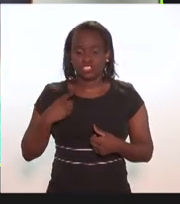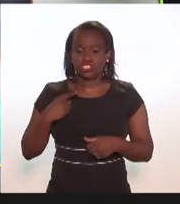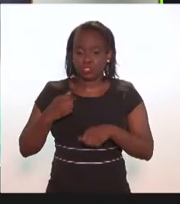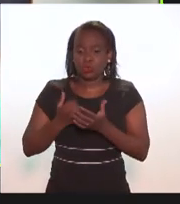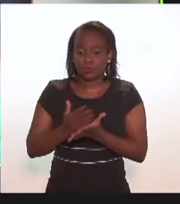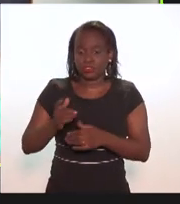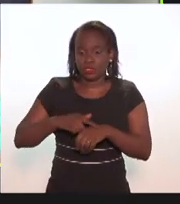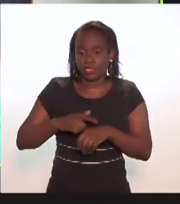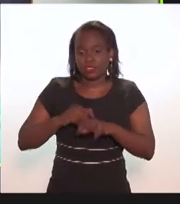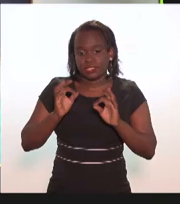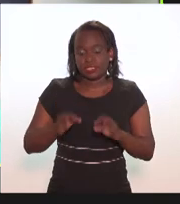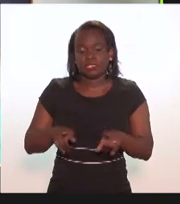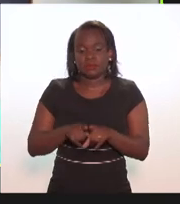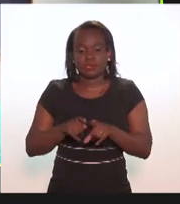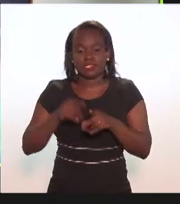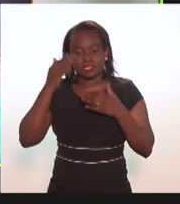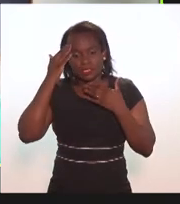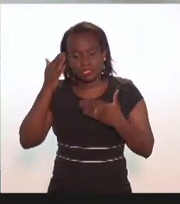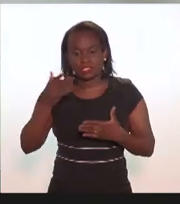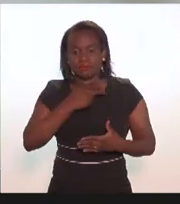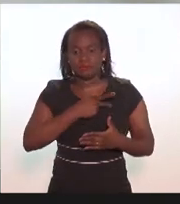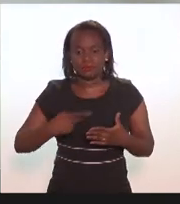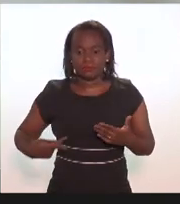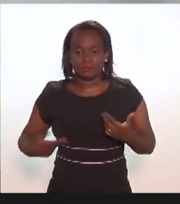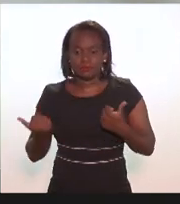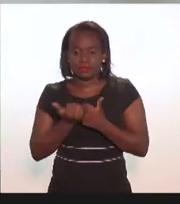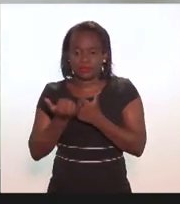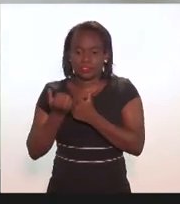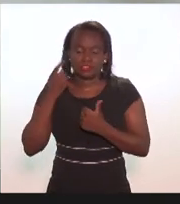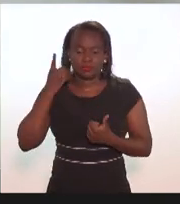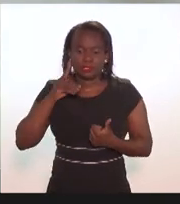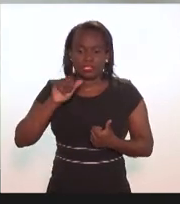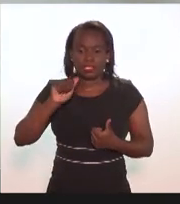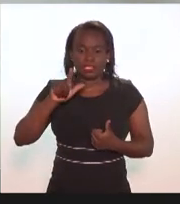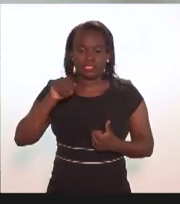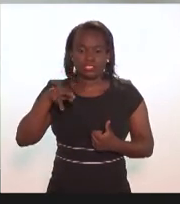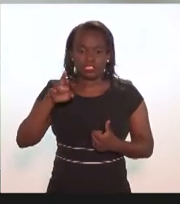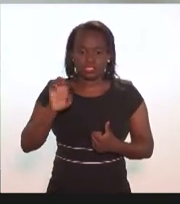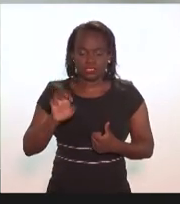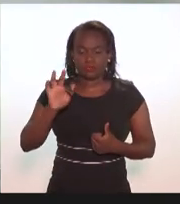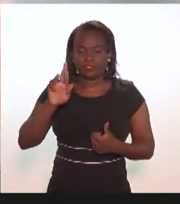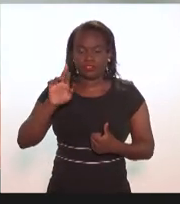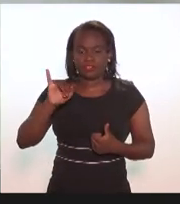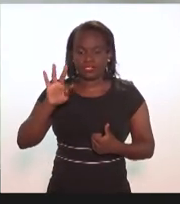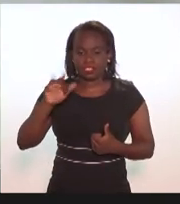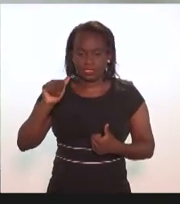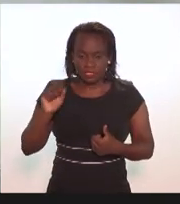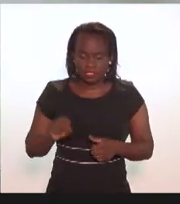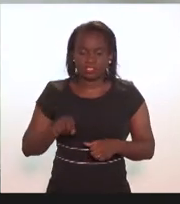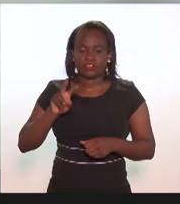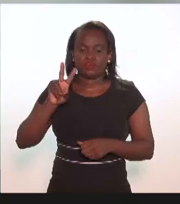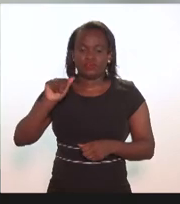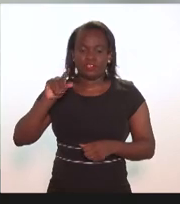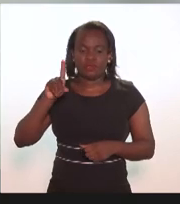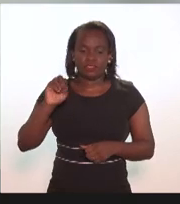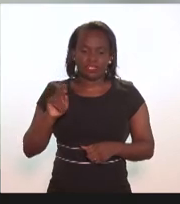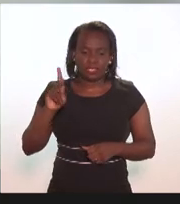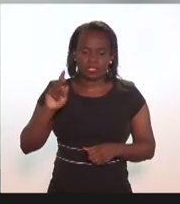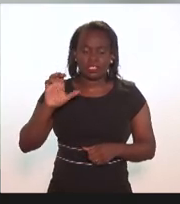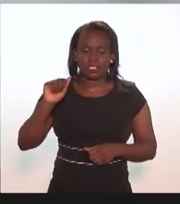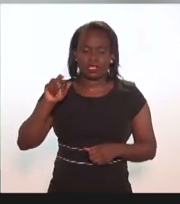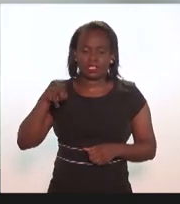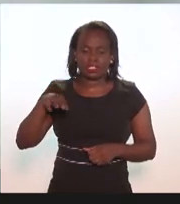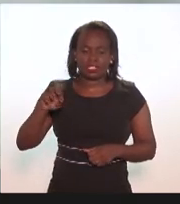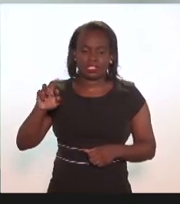hora. Queria agradecer ao nosso vice-presidente, deputado Alexandre Freitas, o Valdec Carneiro, o